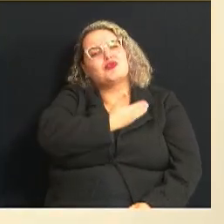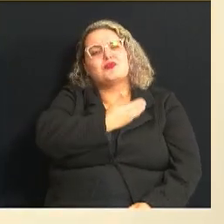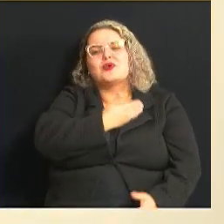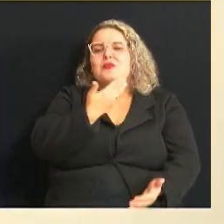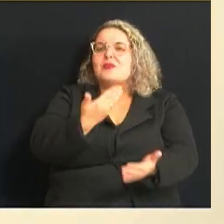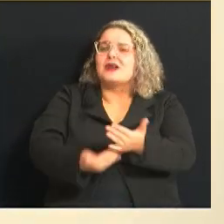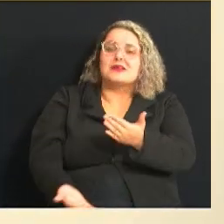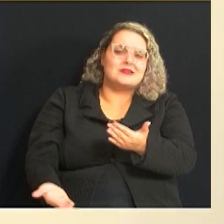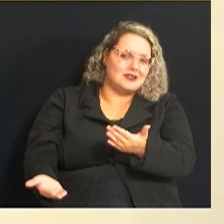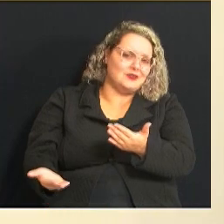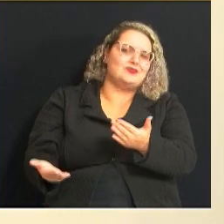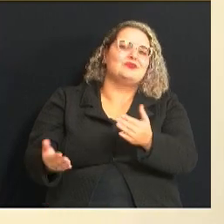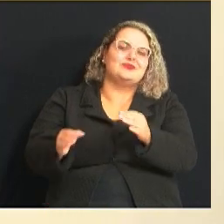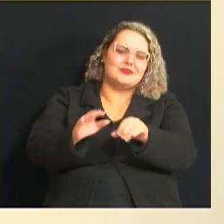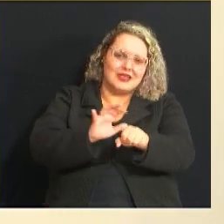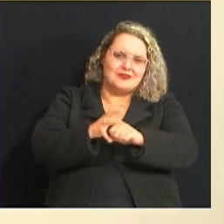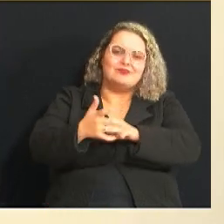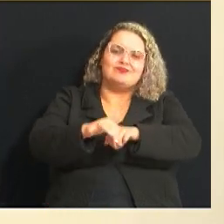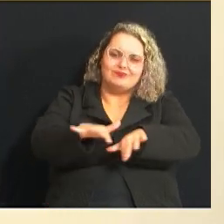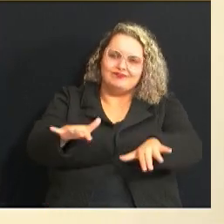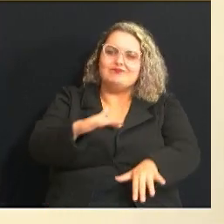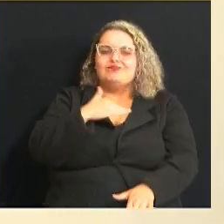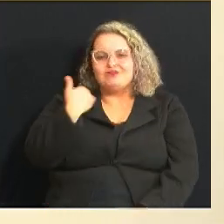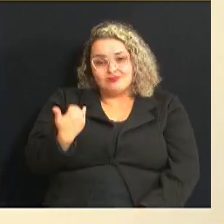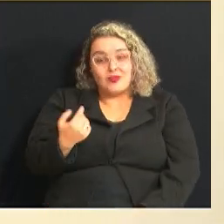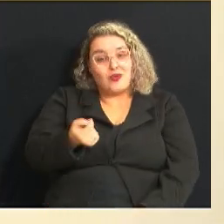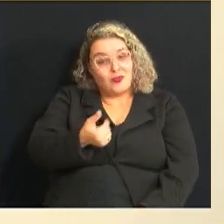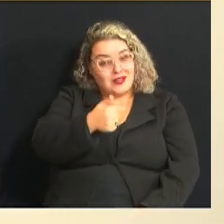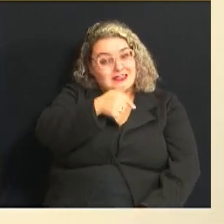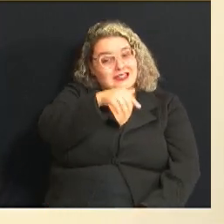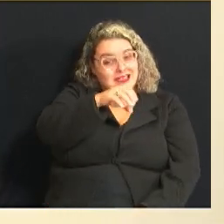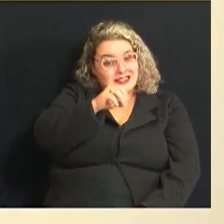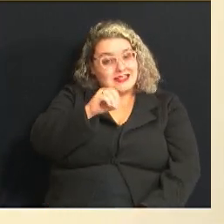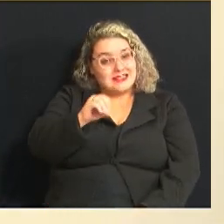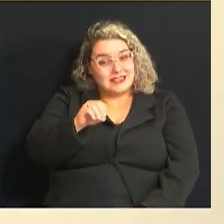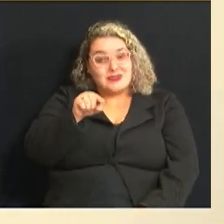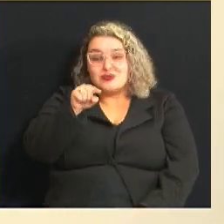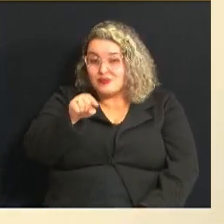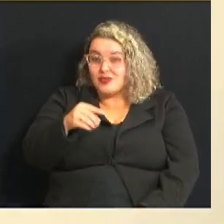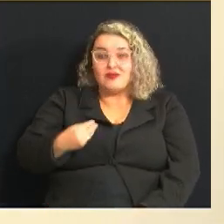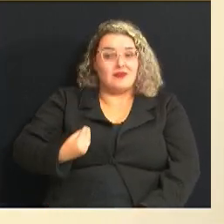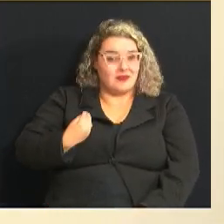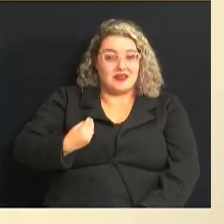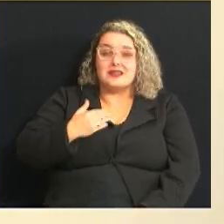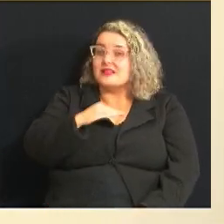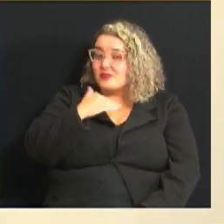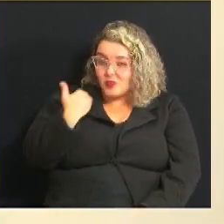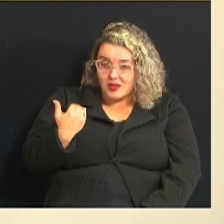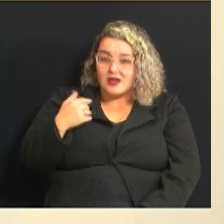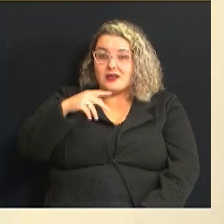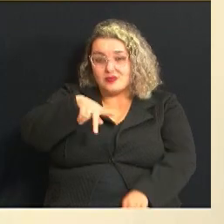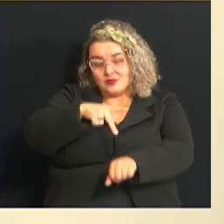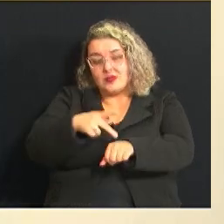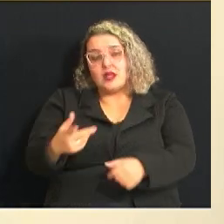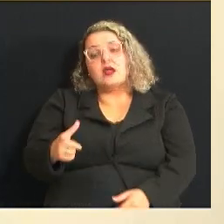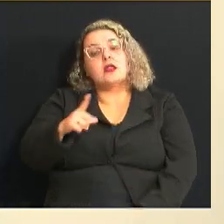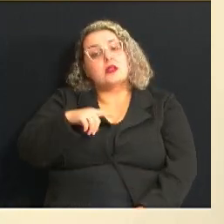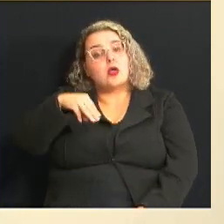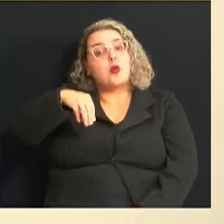pandemia que custaram aí quase 700 mil vidas para o nosso país. Então, nossa ideia é que haja um monumento na